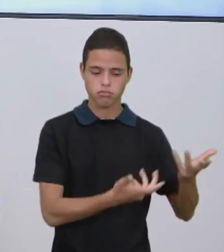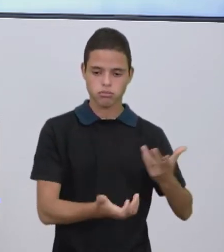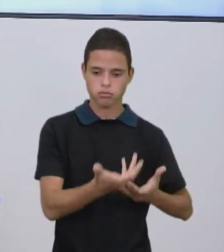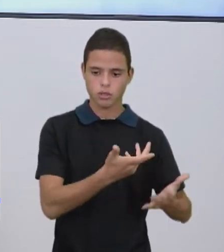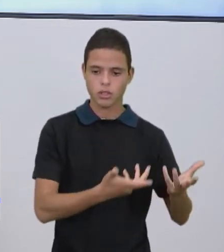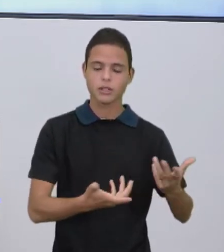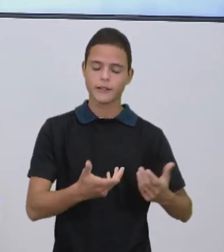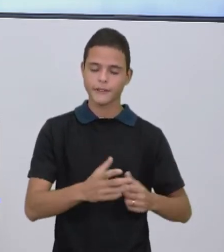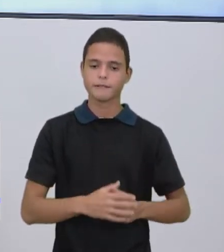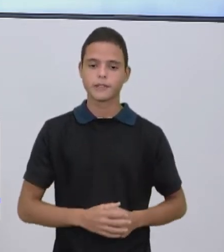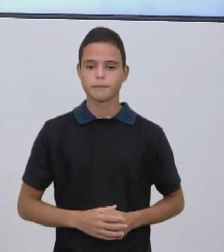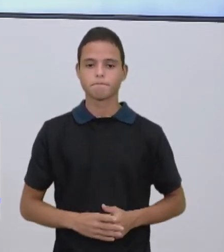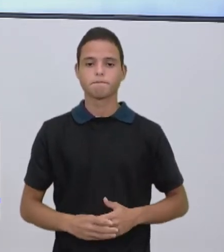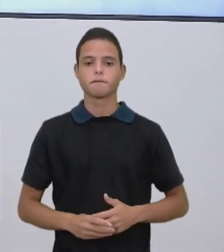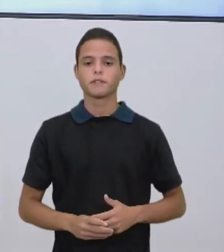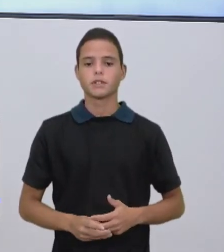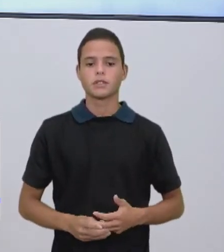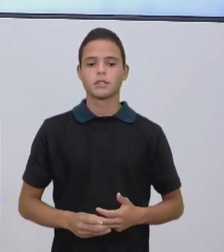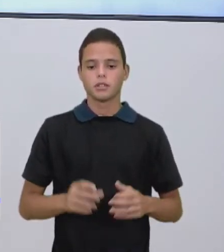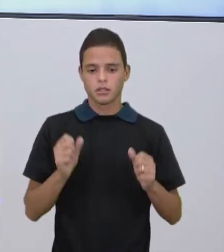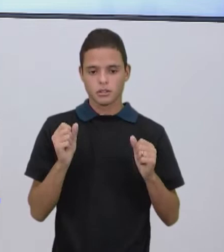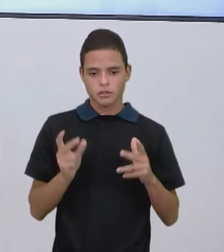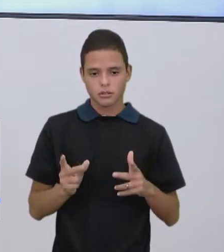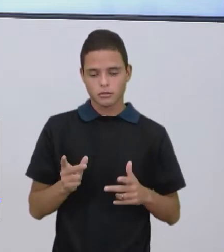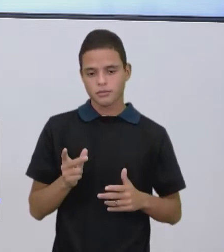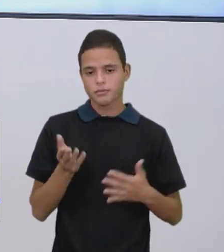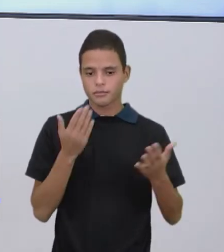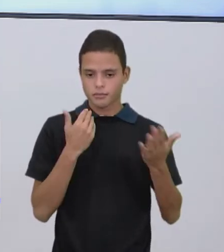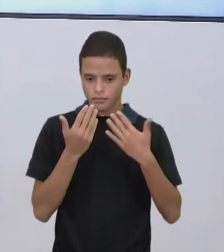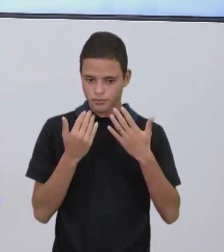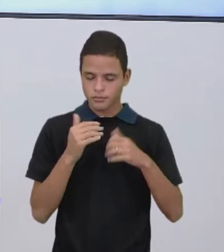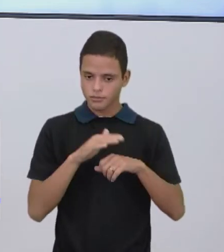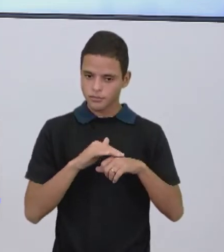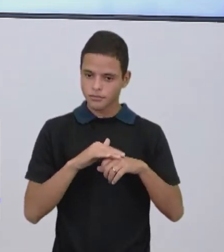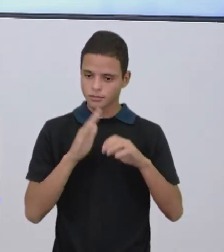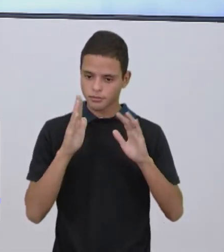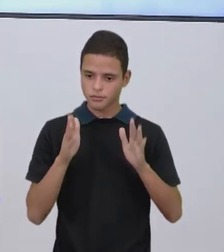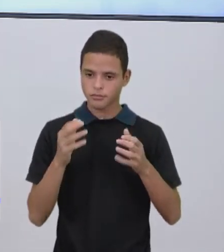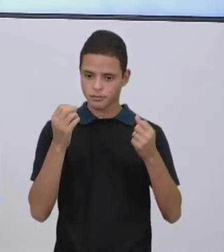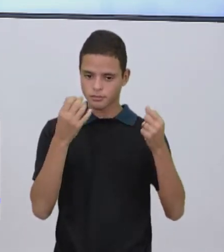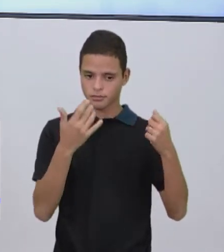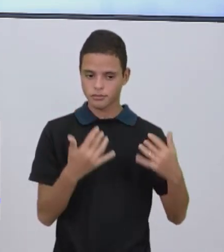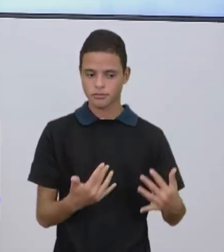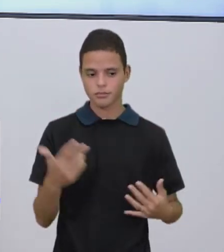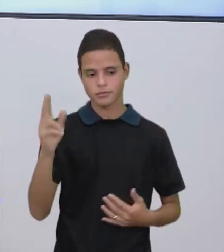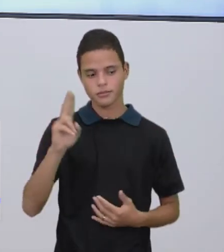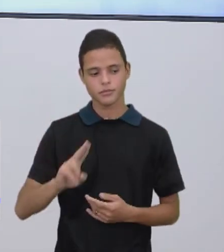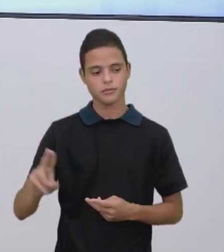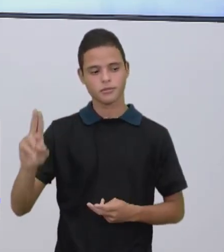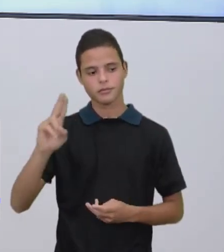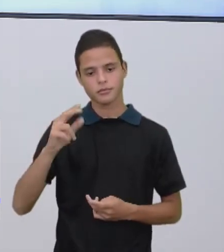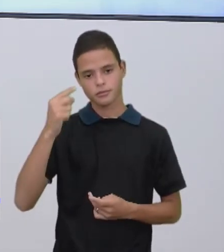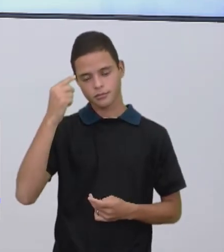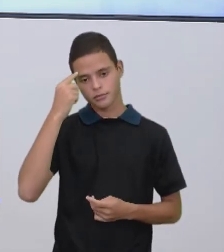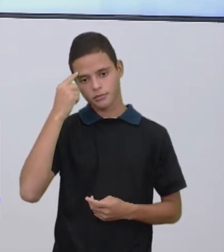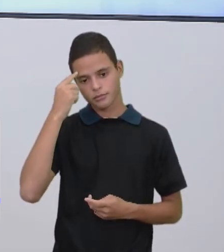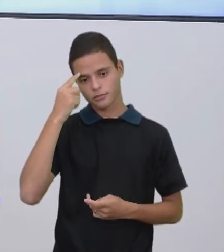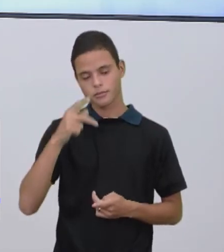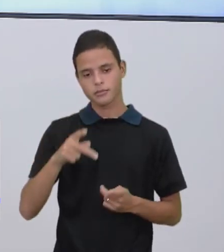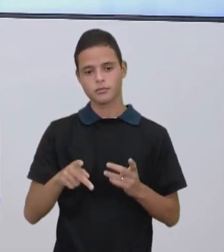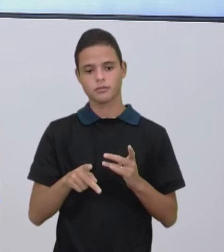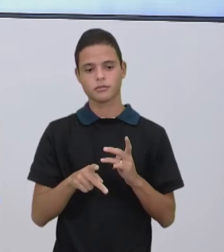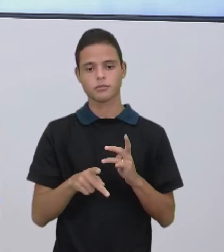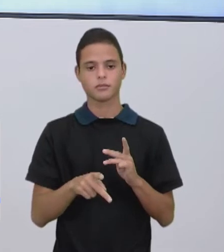se estudar, tá? Então, a gente falou isso, esse é um uso chamado de tradicional, é aquele uso que não pensa sustentável, apenas vai